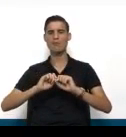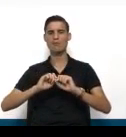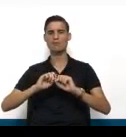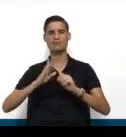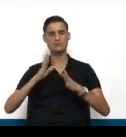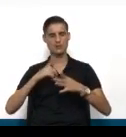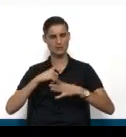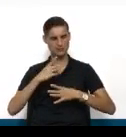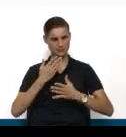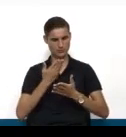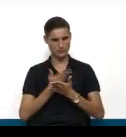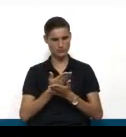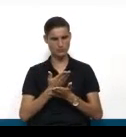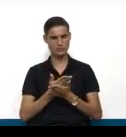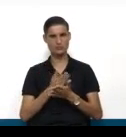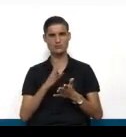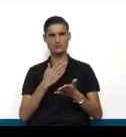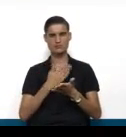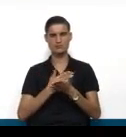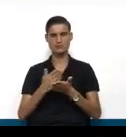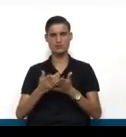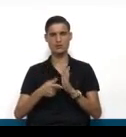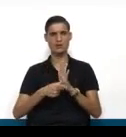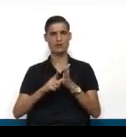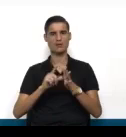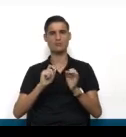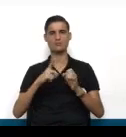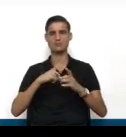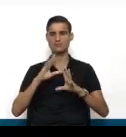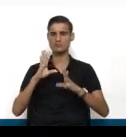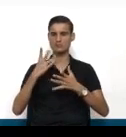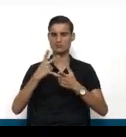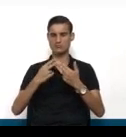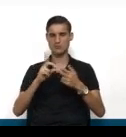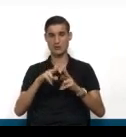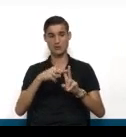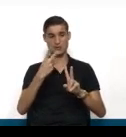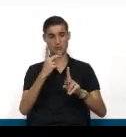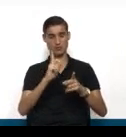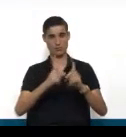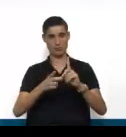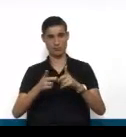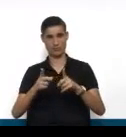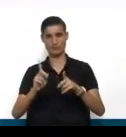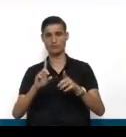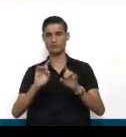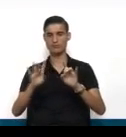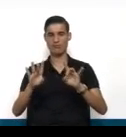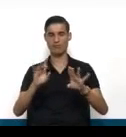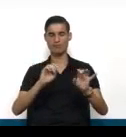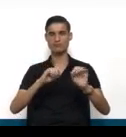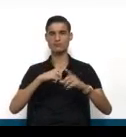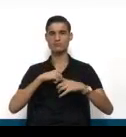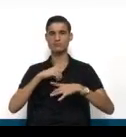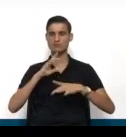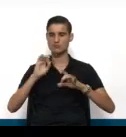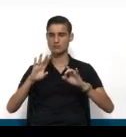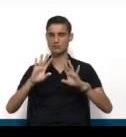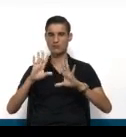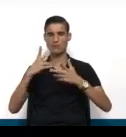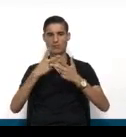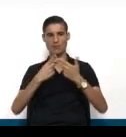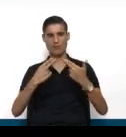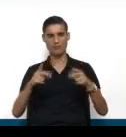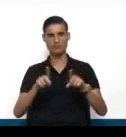nós já estudamos na aula anterior as soluções de segunda ordem. Então, qual que é a solução para esse tipo de